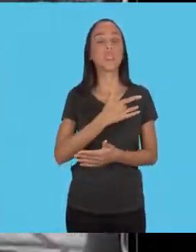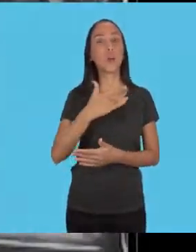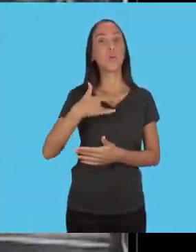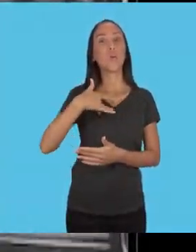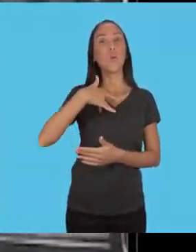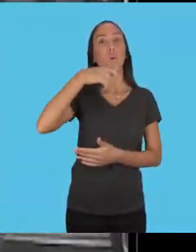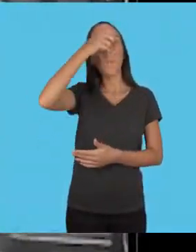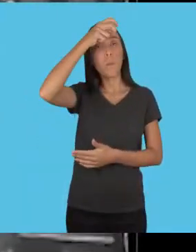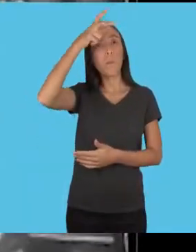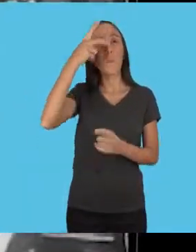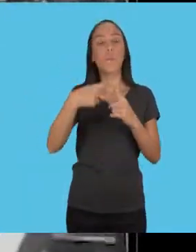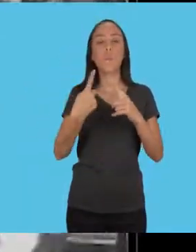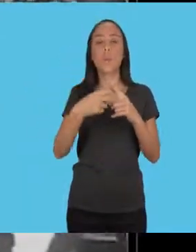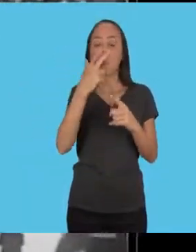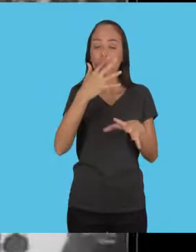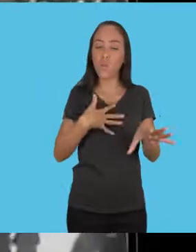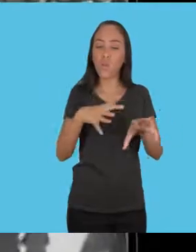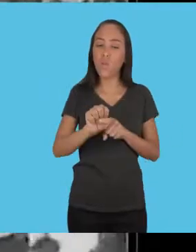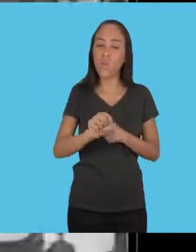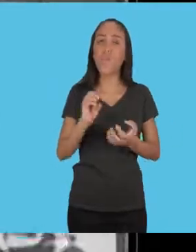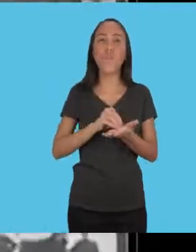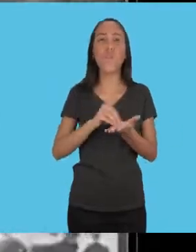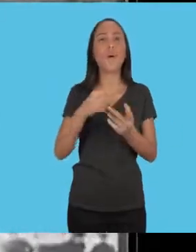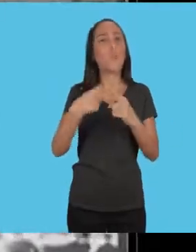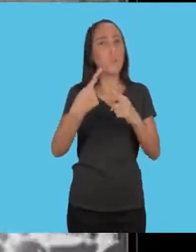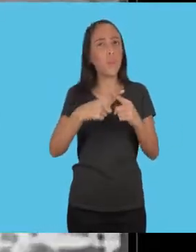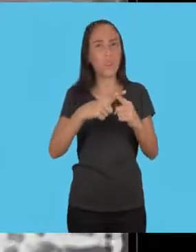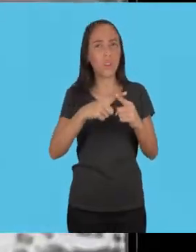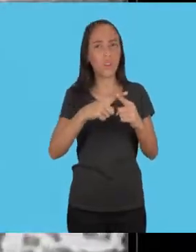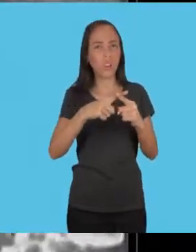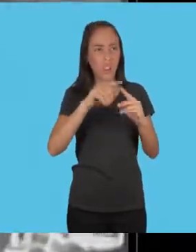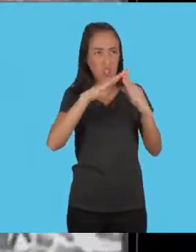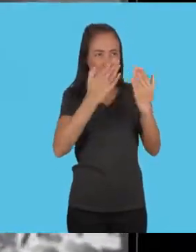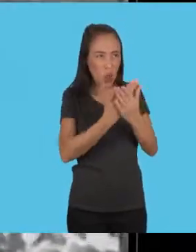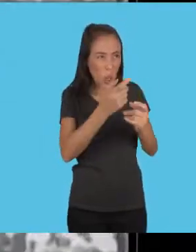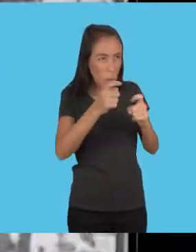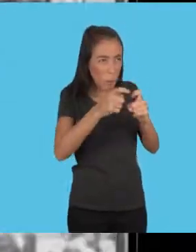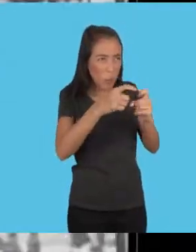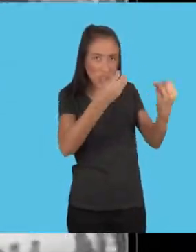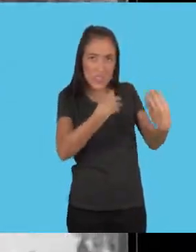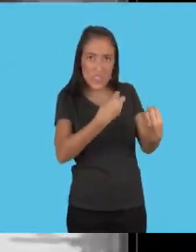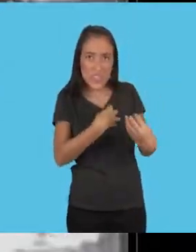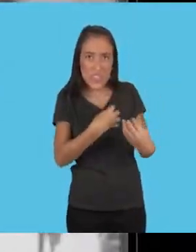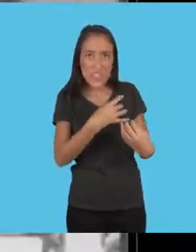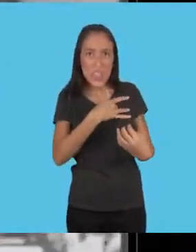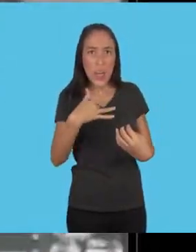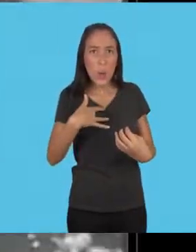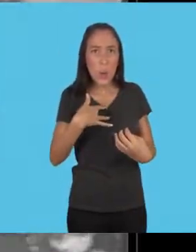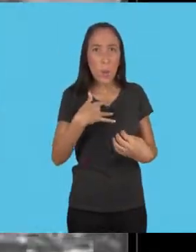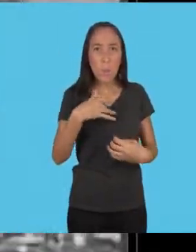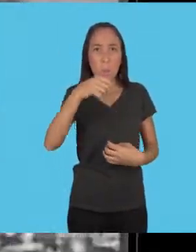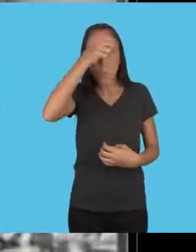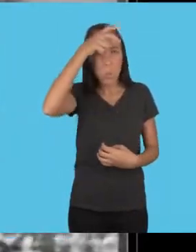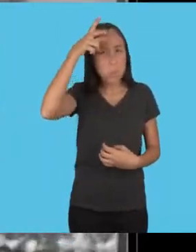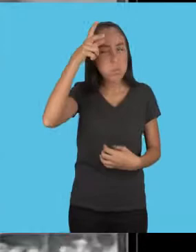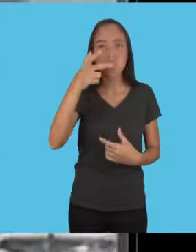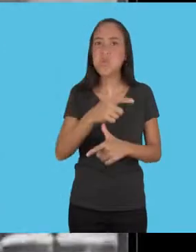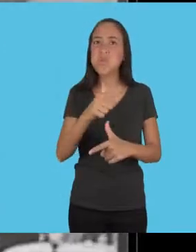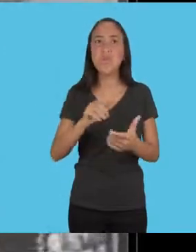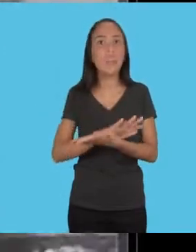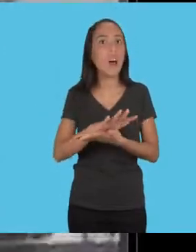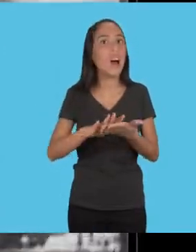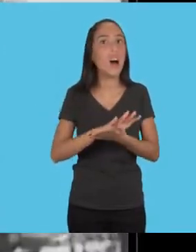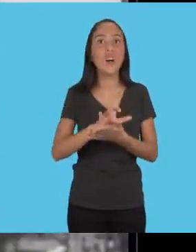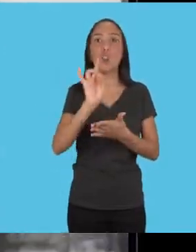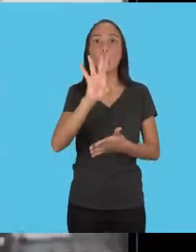me estava faltando. Porque as escolas médicas não ensinavam saúde pública, 0 de saúde pública. Formavam clínicos para